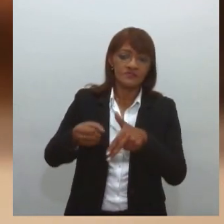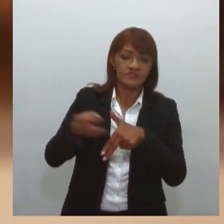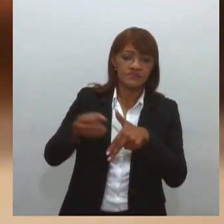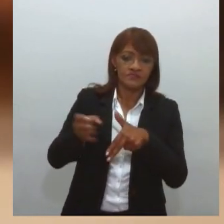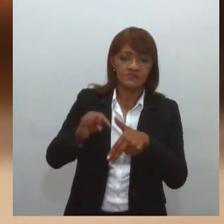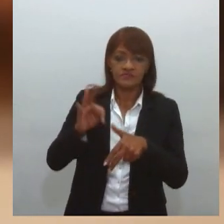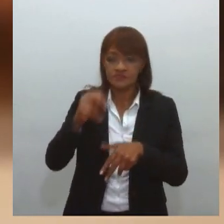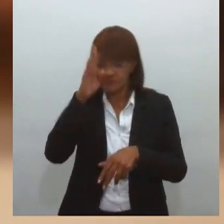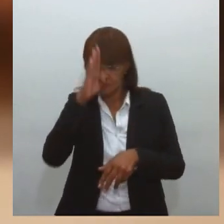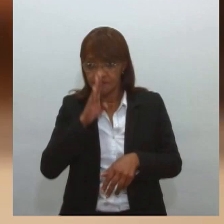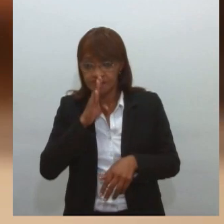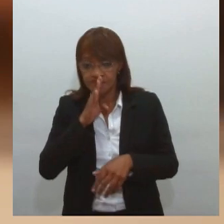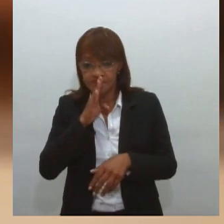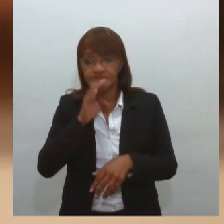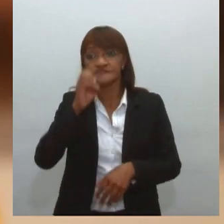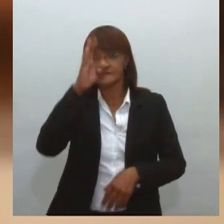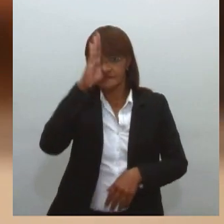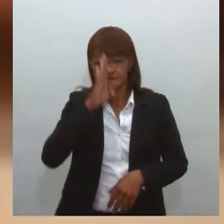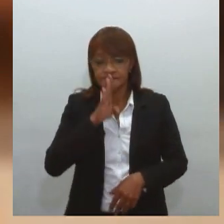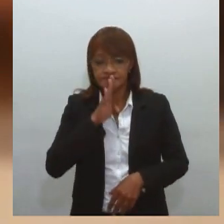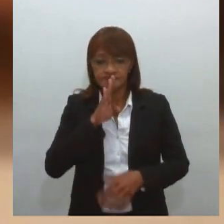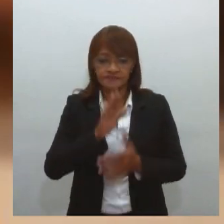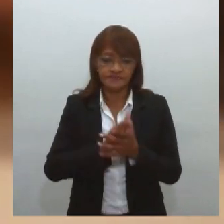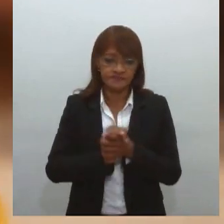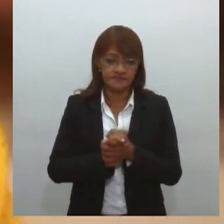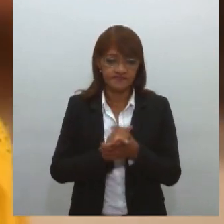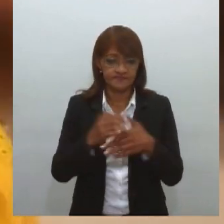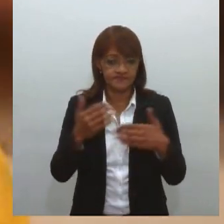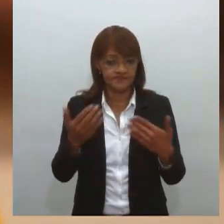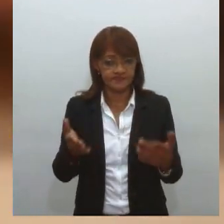claro, é gratuito. Então, você está lá com uma pessoa